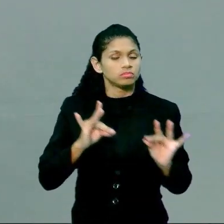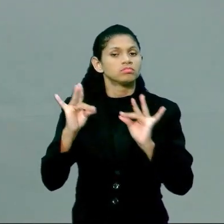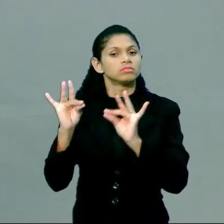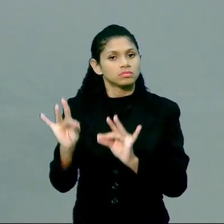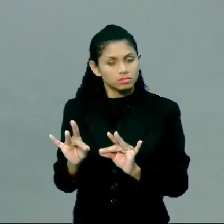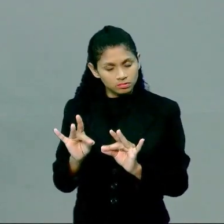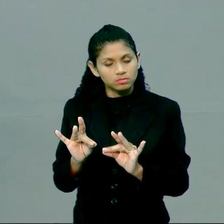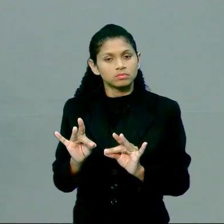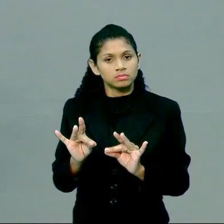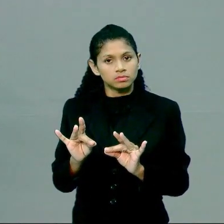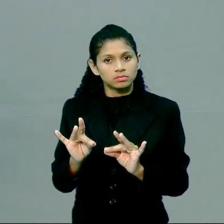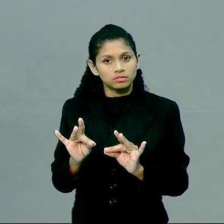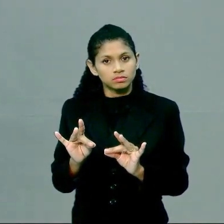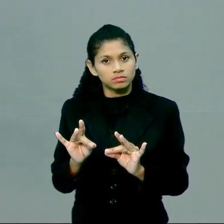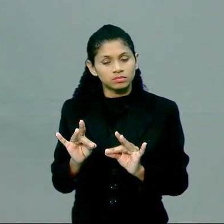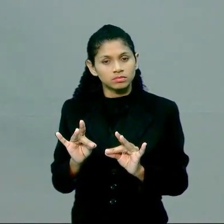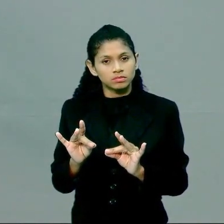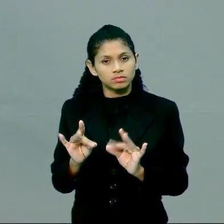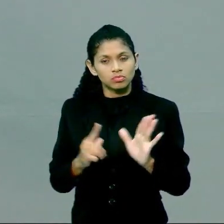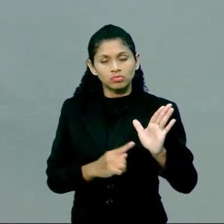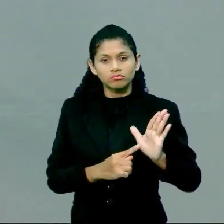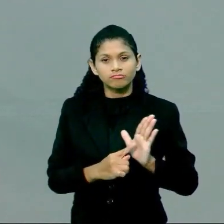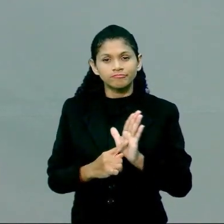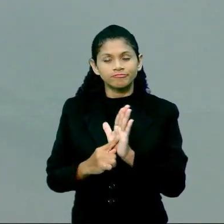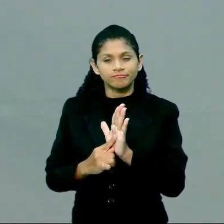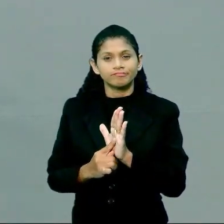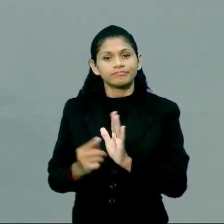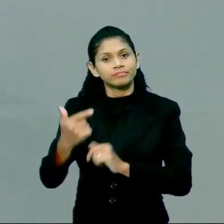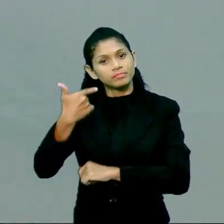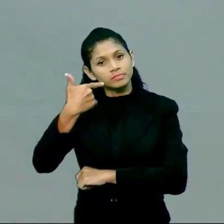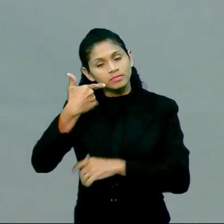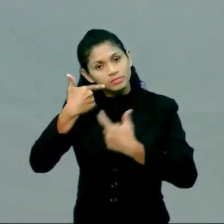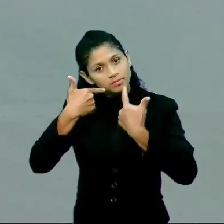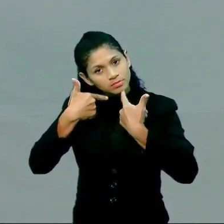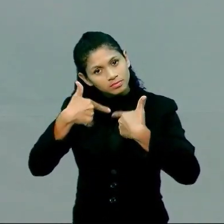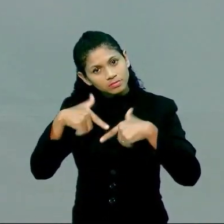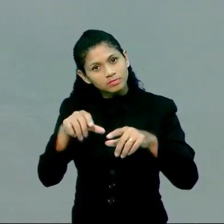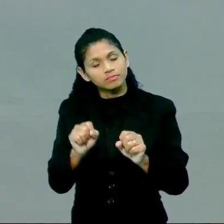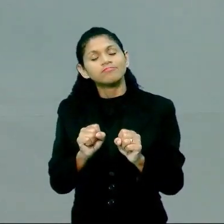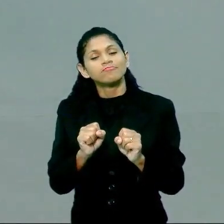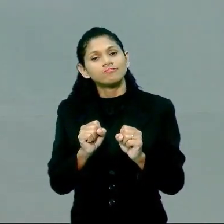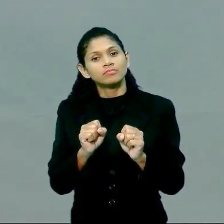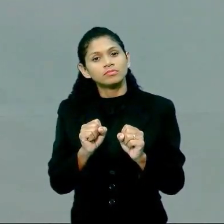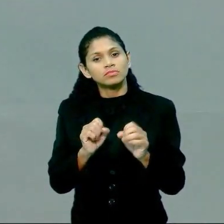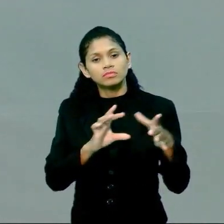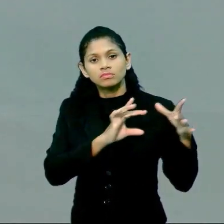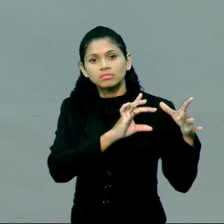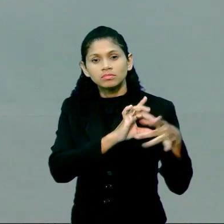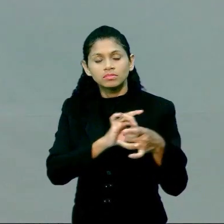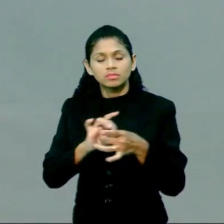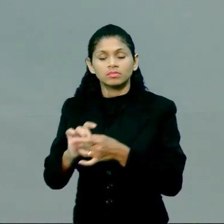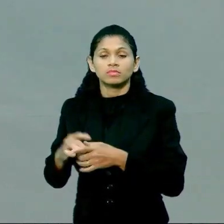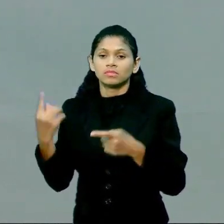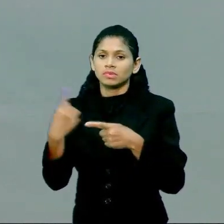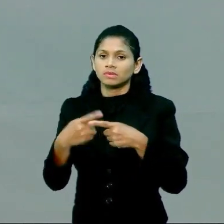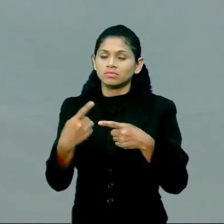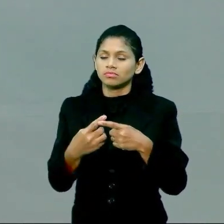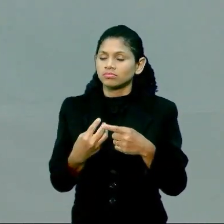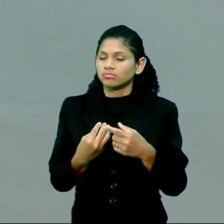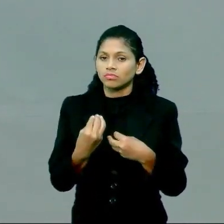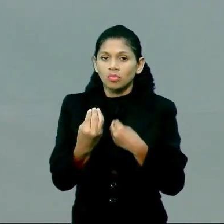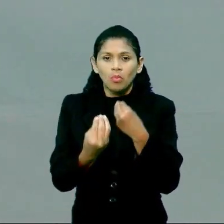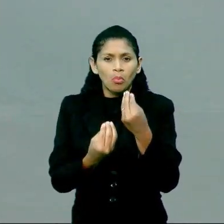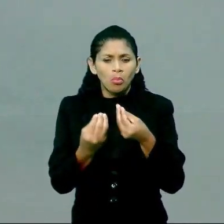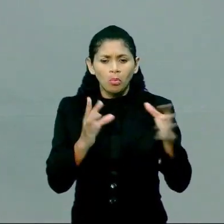A gente traz uma amostra da linguagem para contextualizar aí, né, o amplo. Não tem como trazer todos os sinônimos